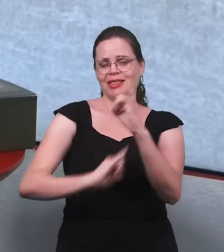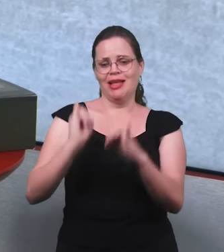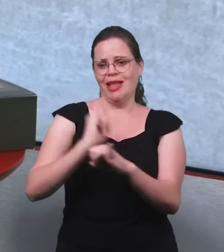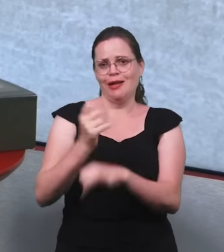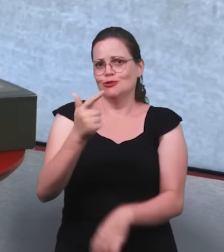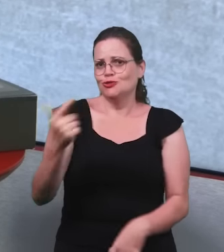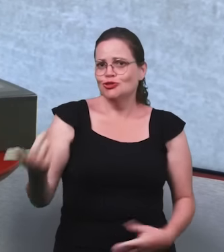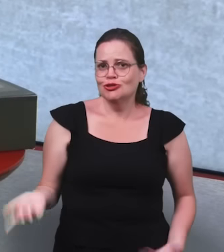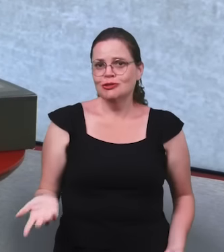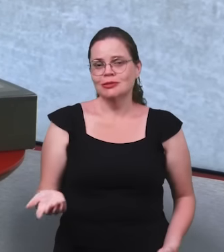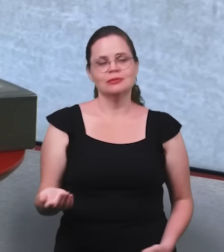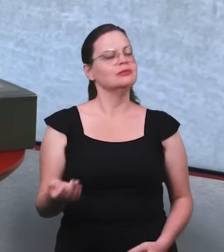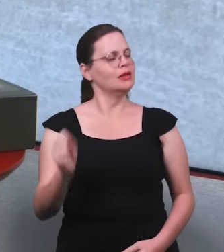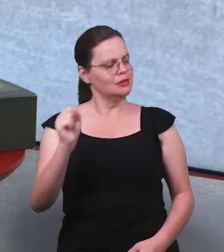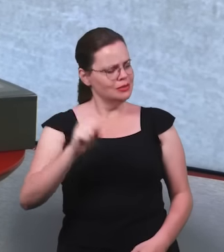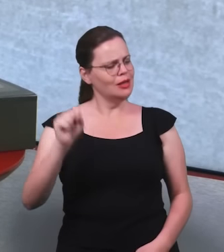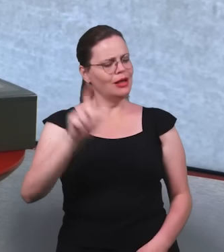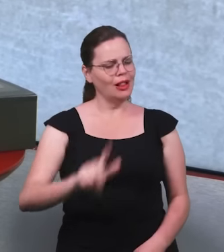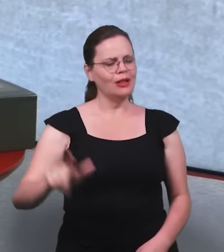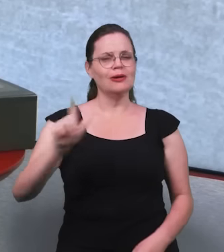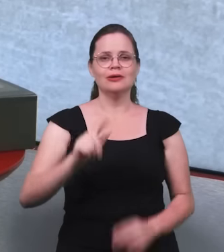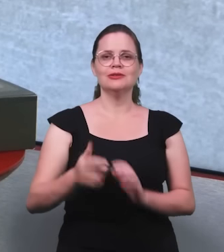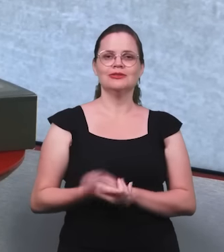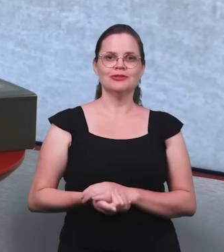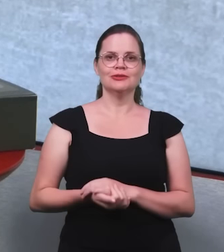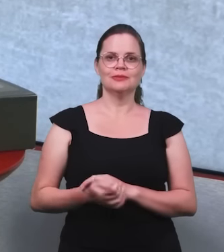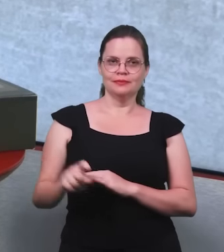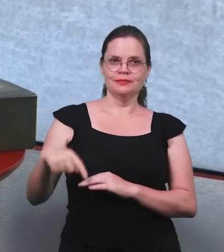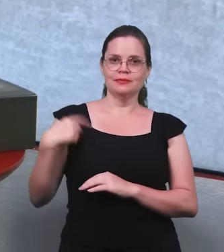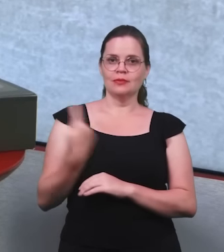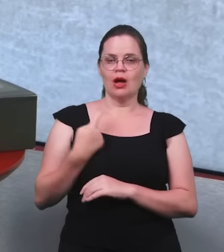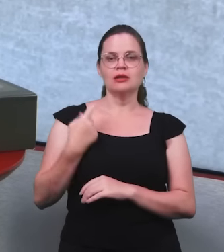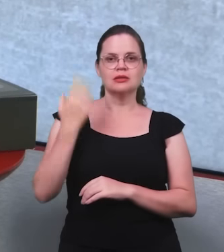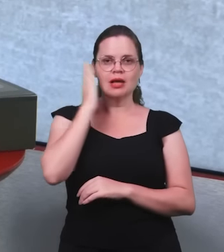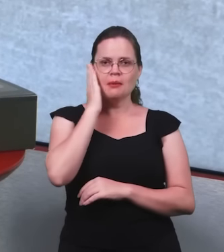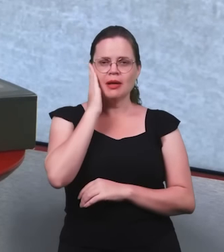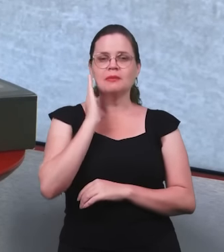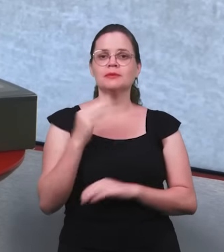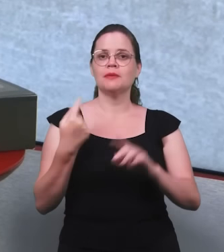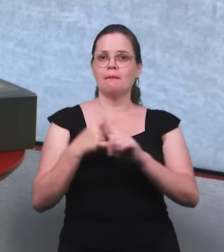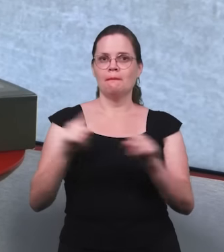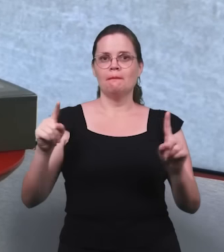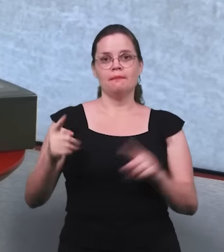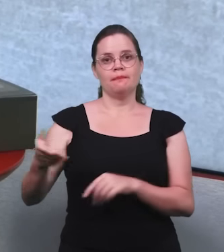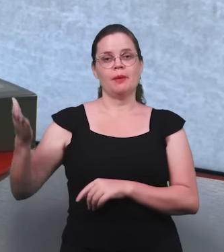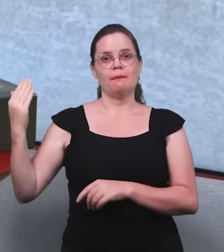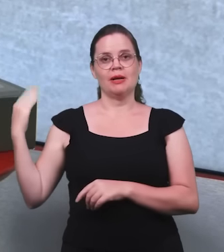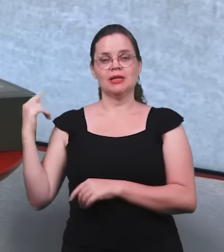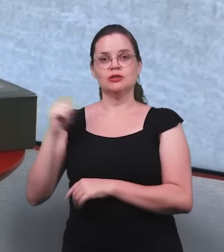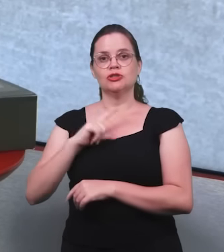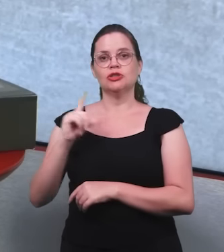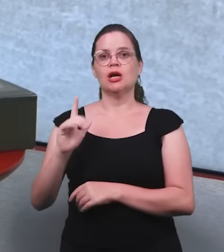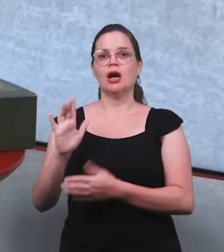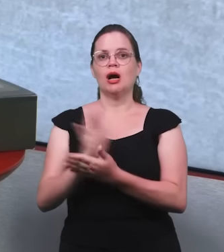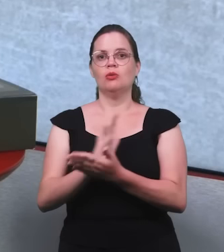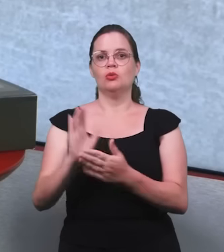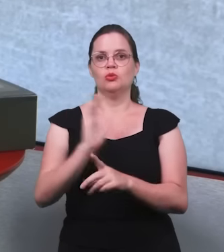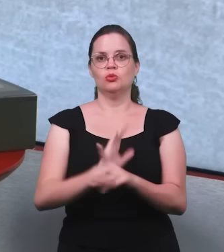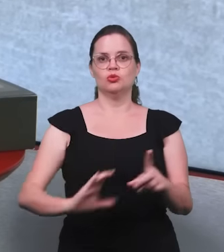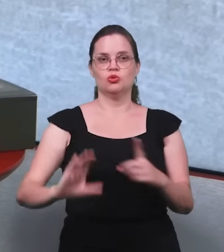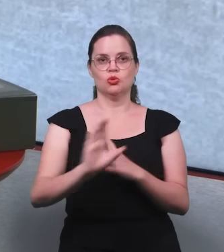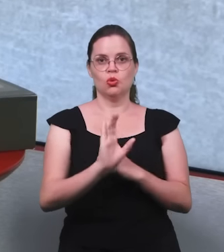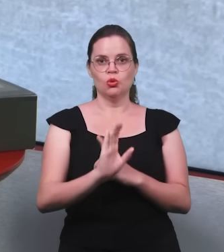forma, era algo que era representativo de um culto online, porque havia aquelas pessoas que eles não estavam